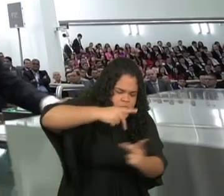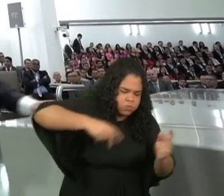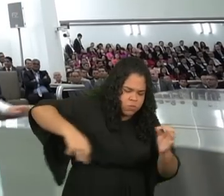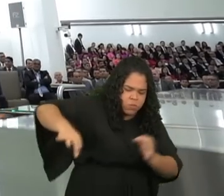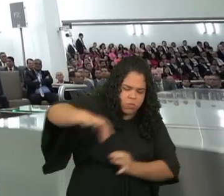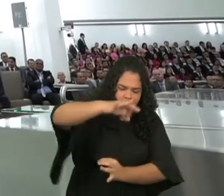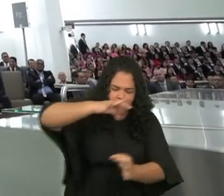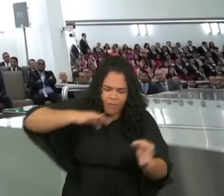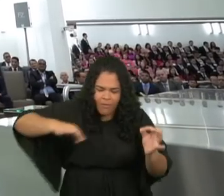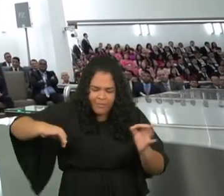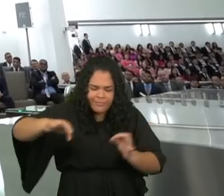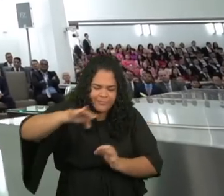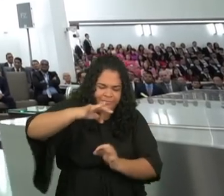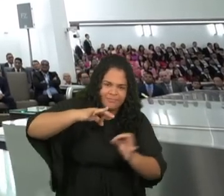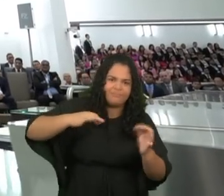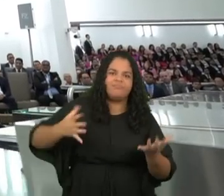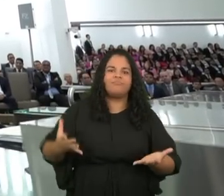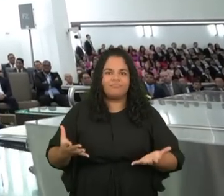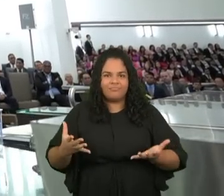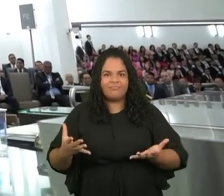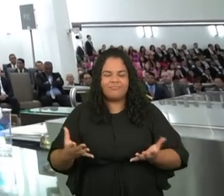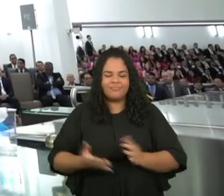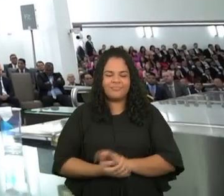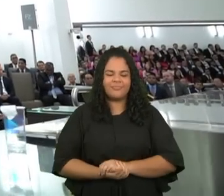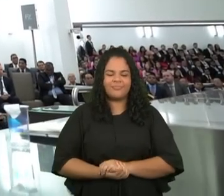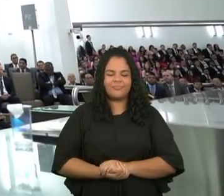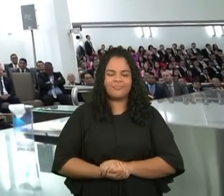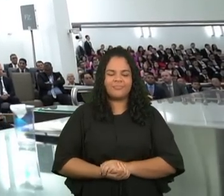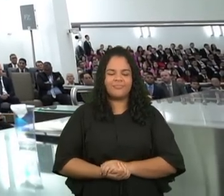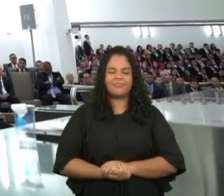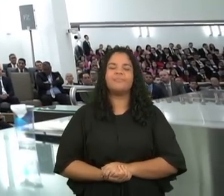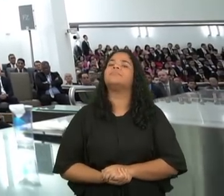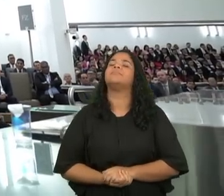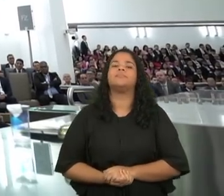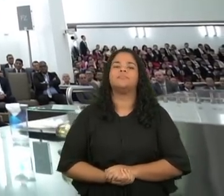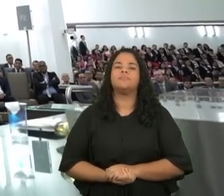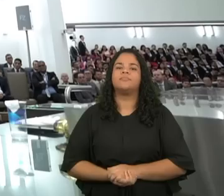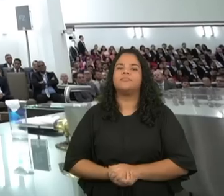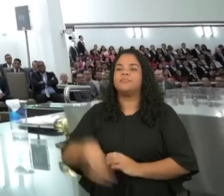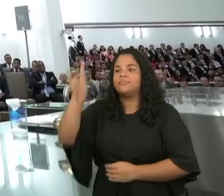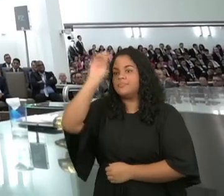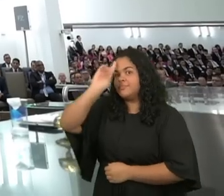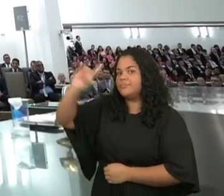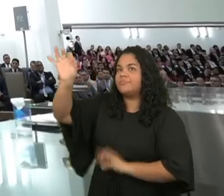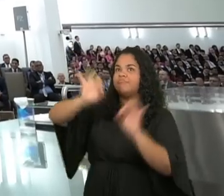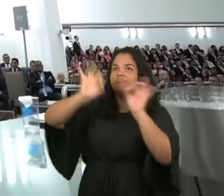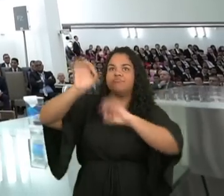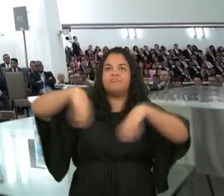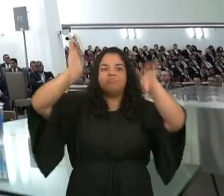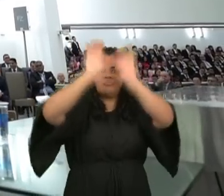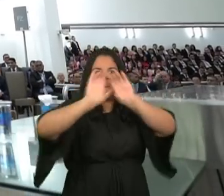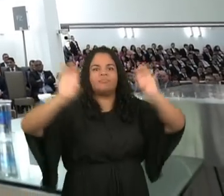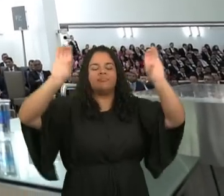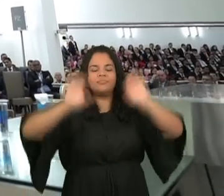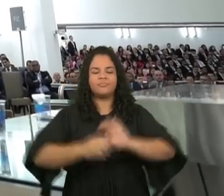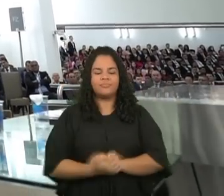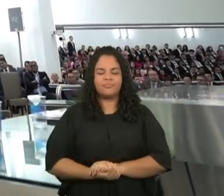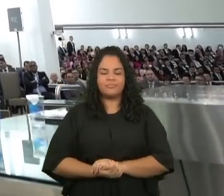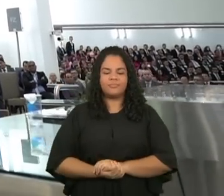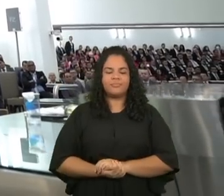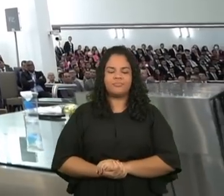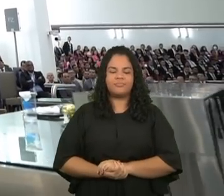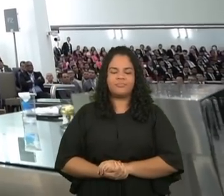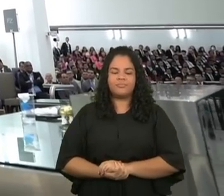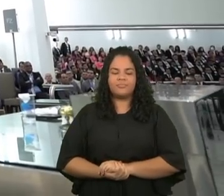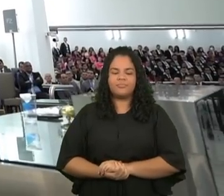tempo. Esse espaço... Toda vez que eu falar, coloca a tela seguinte.